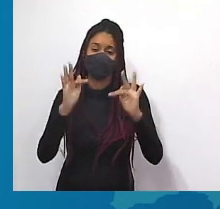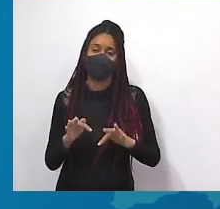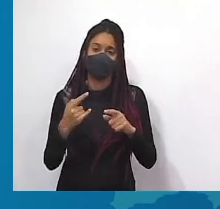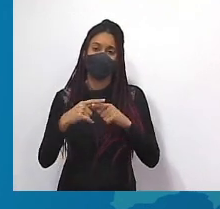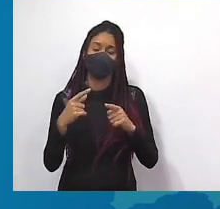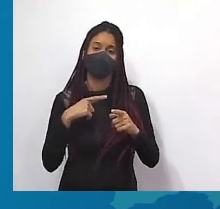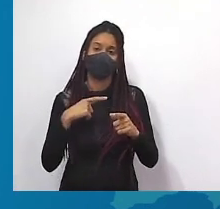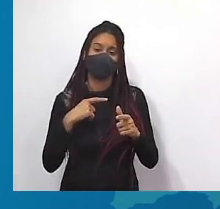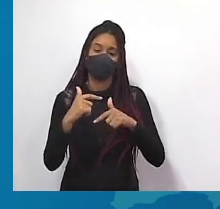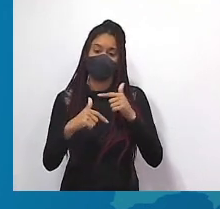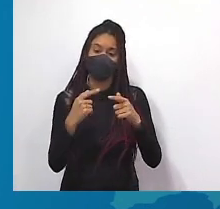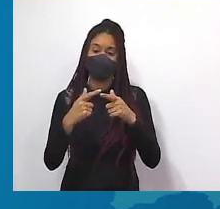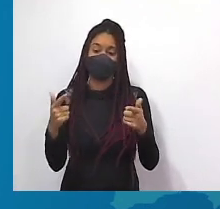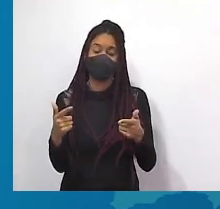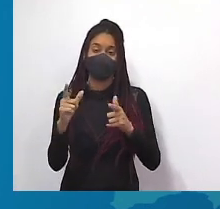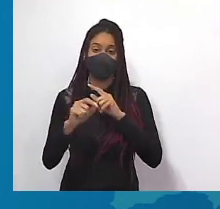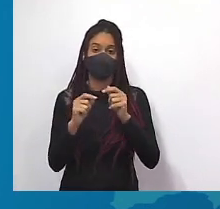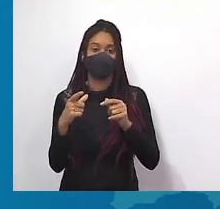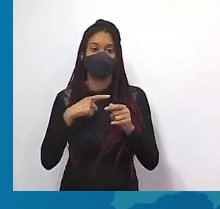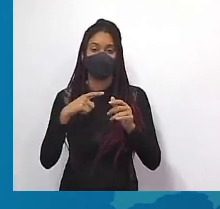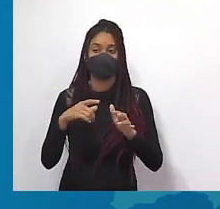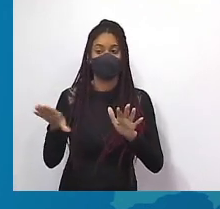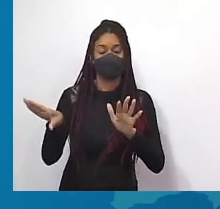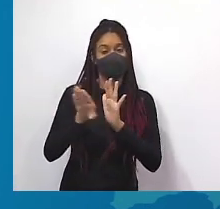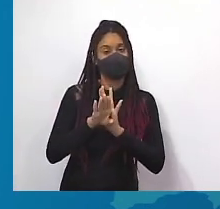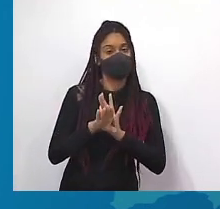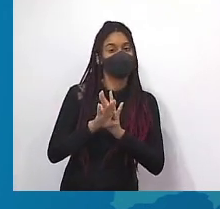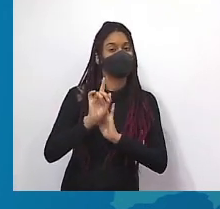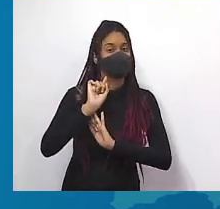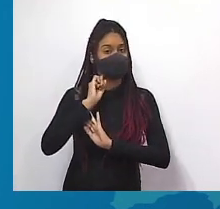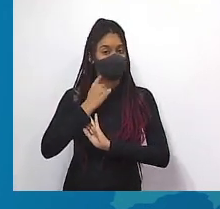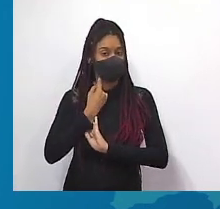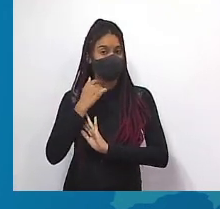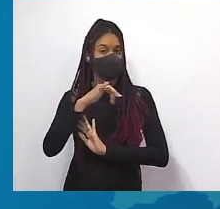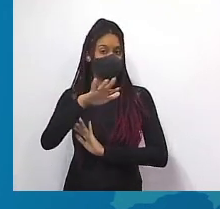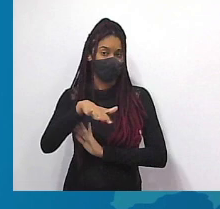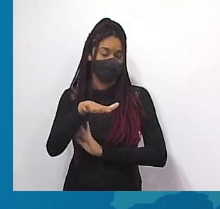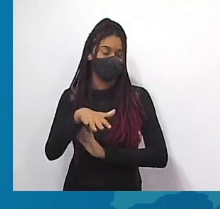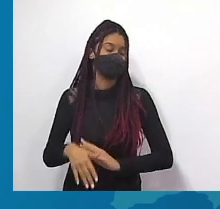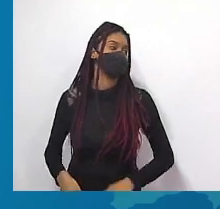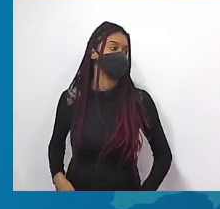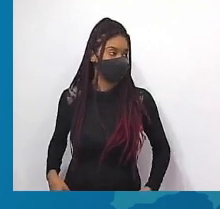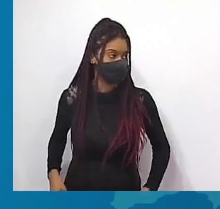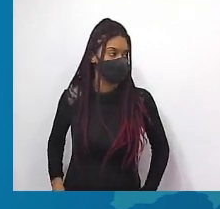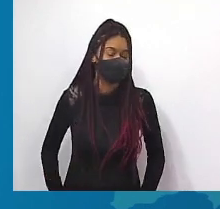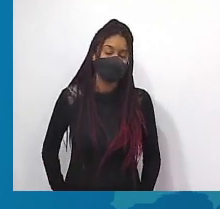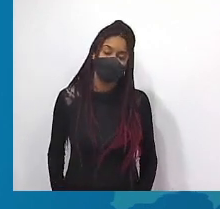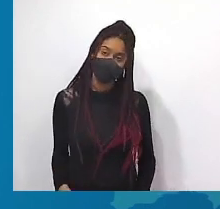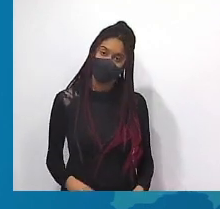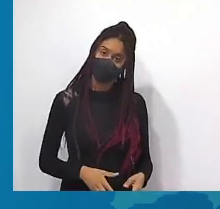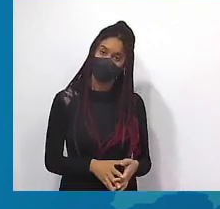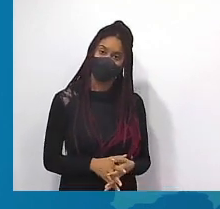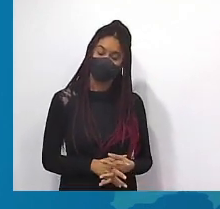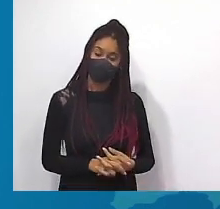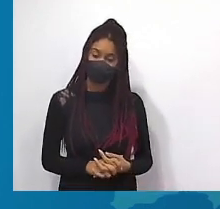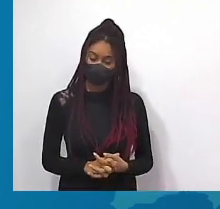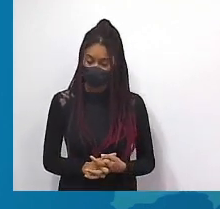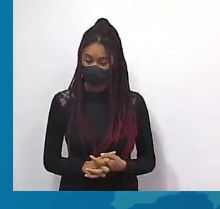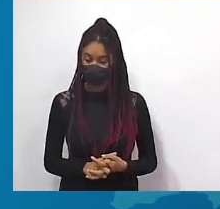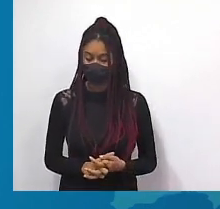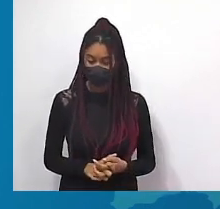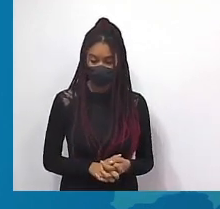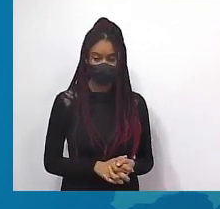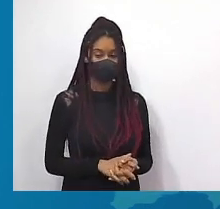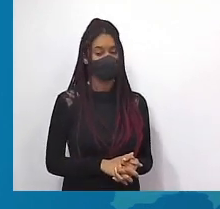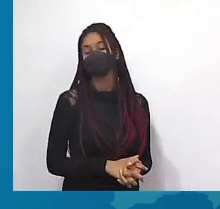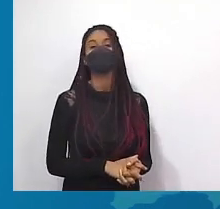consigo o preço de trazer a poluição. Então, é muito comum isso para os países subdesenvolvidos, né? Ou emergentes.